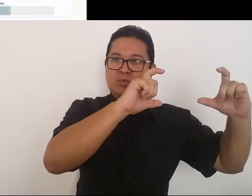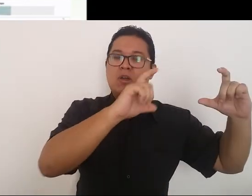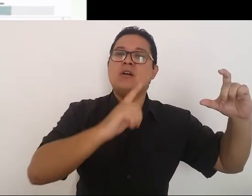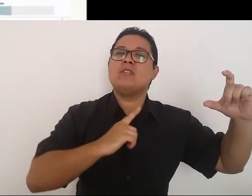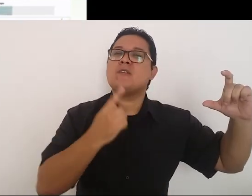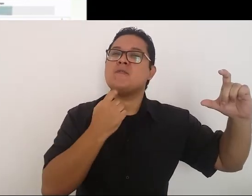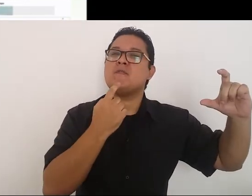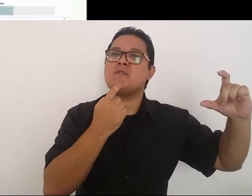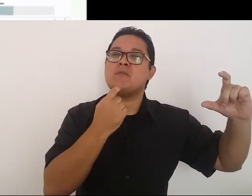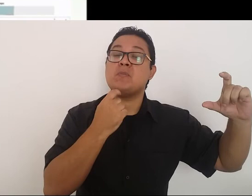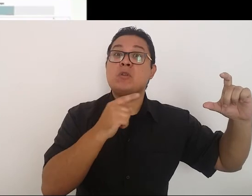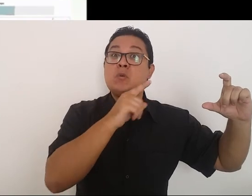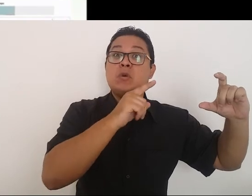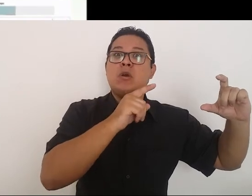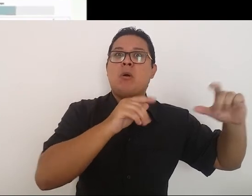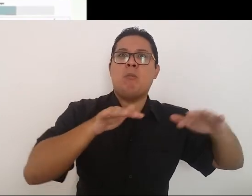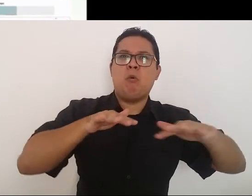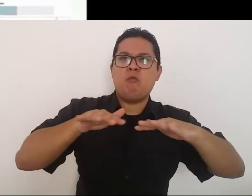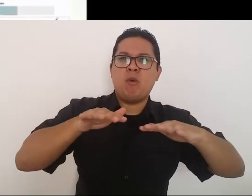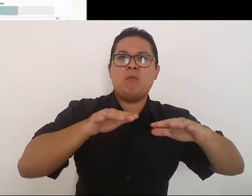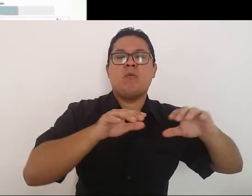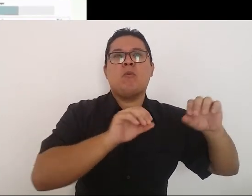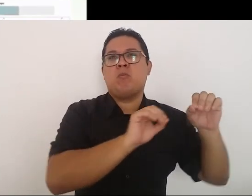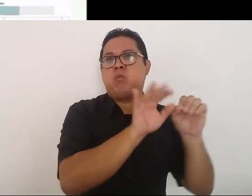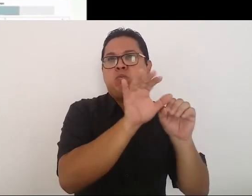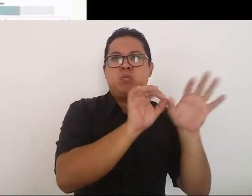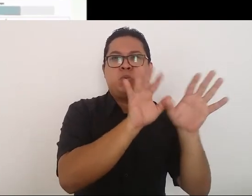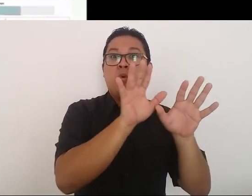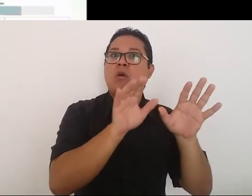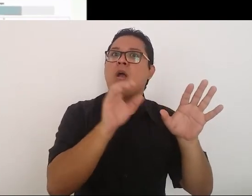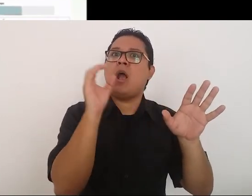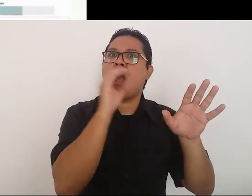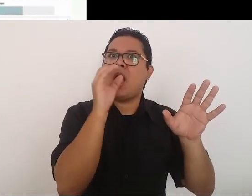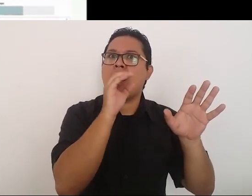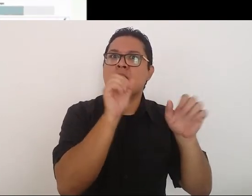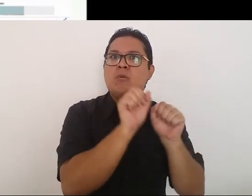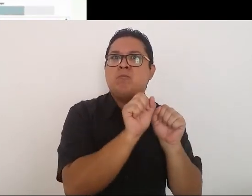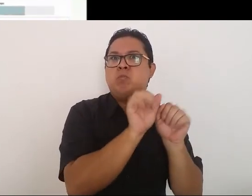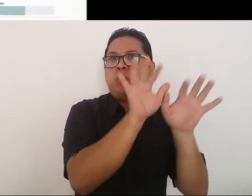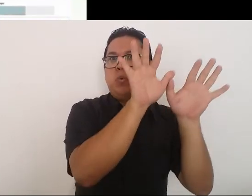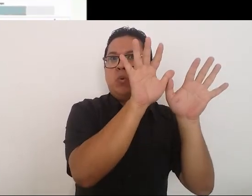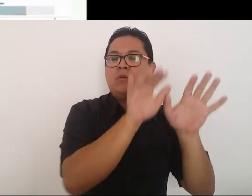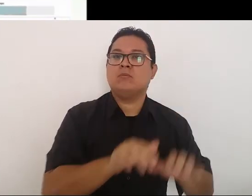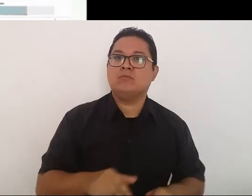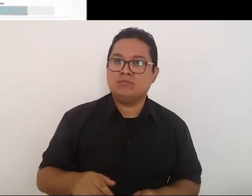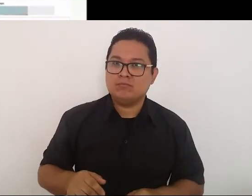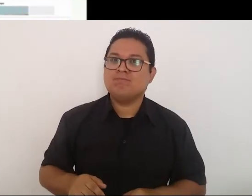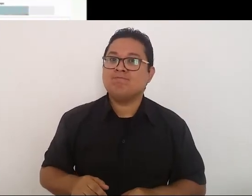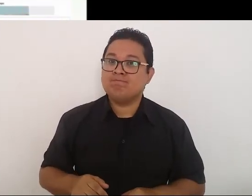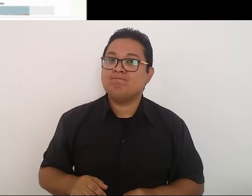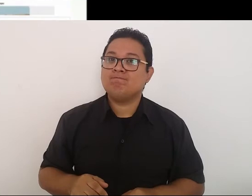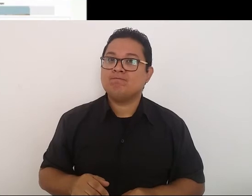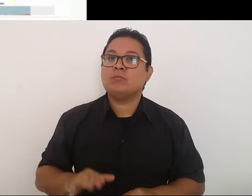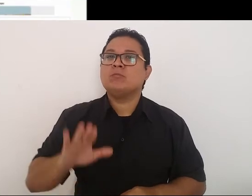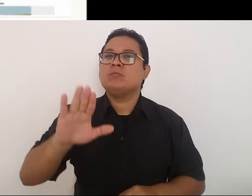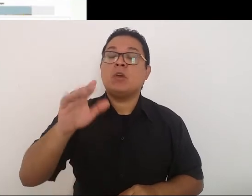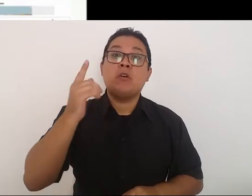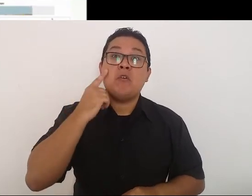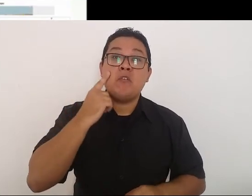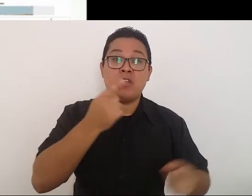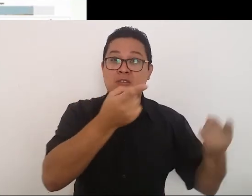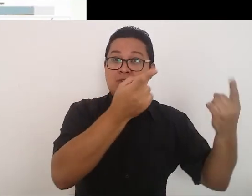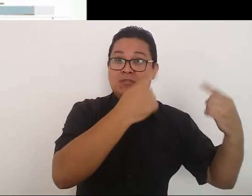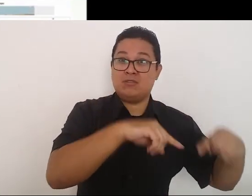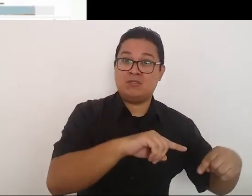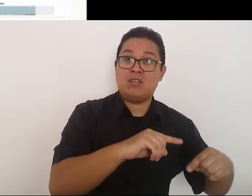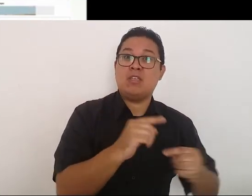vermelhinha. Todas se mexendo, né? Ou algumas, na verdade, olha como vai ficando o quadro. Agora, com